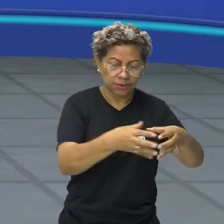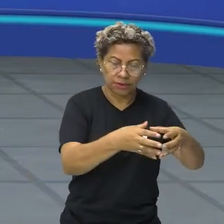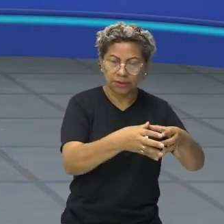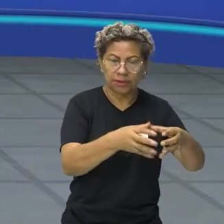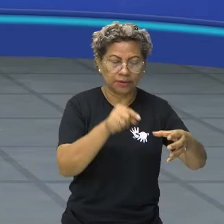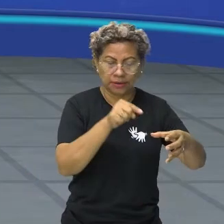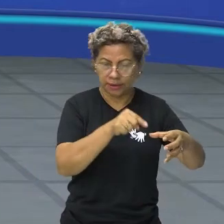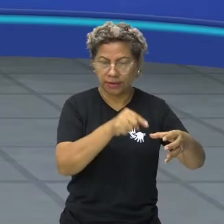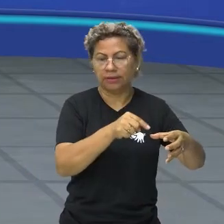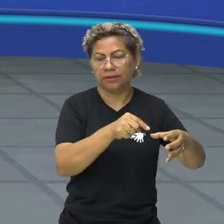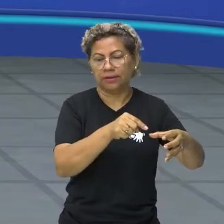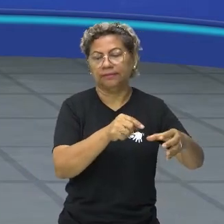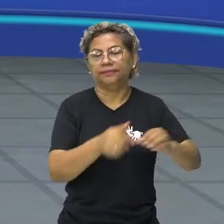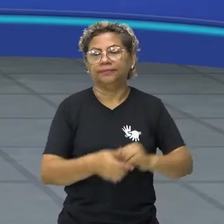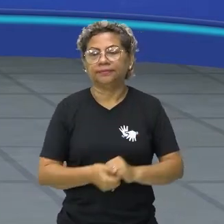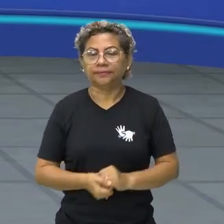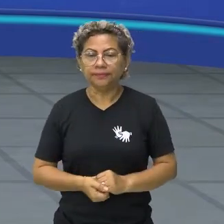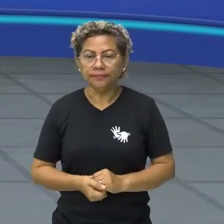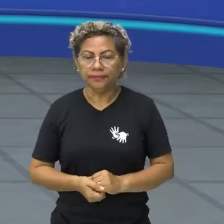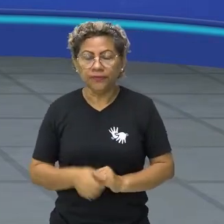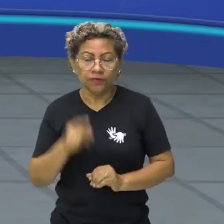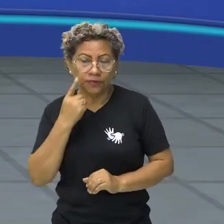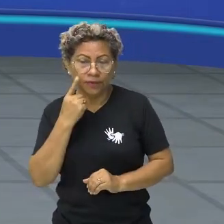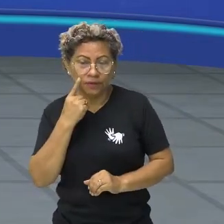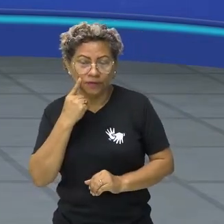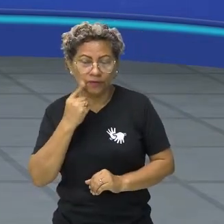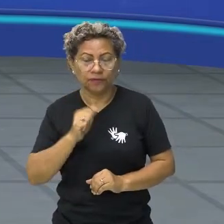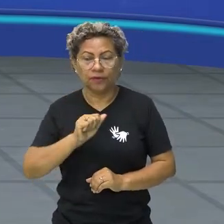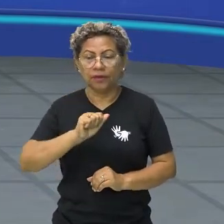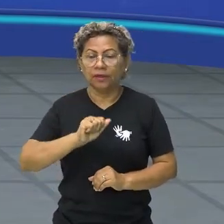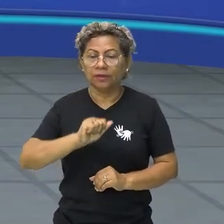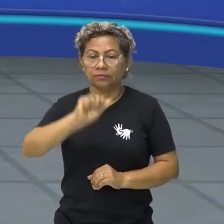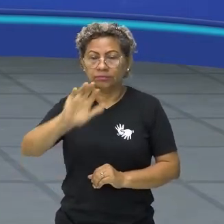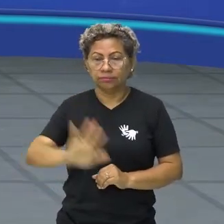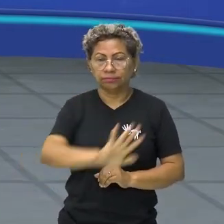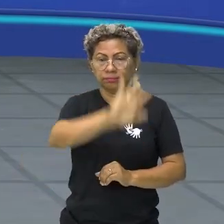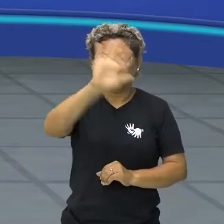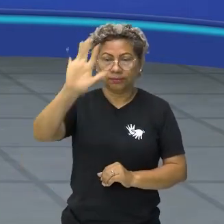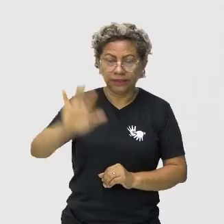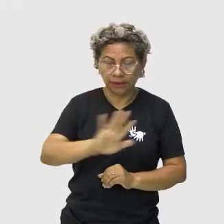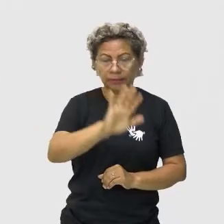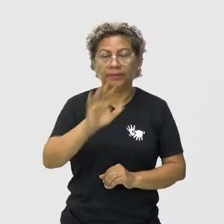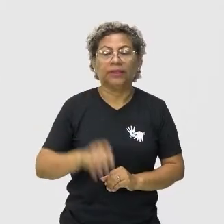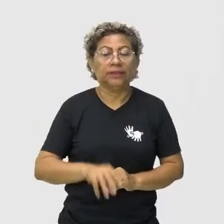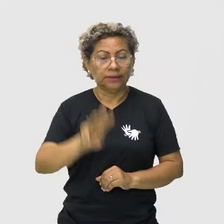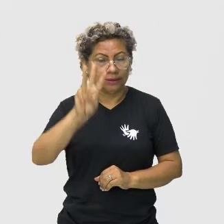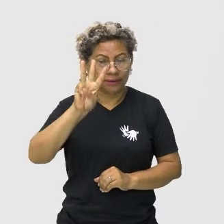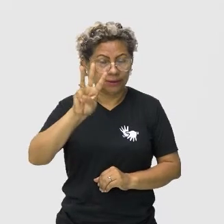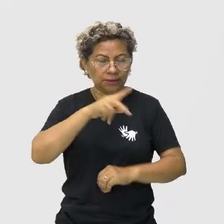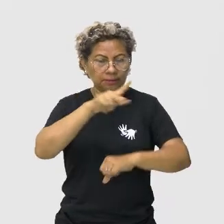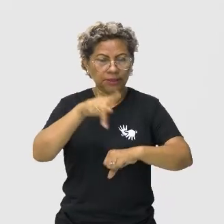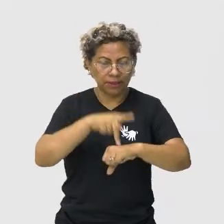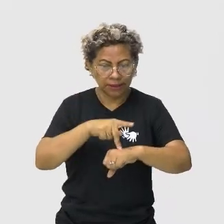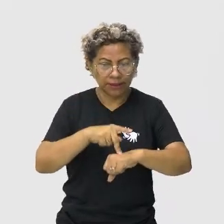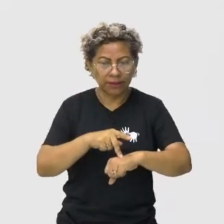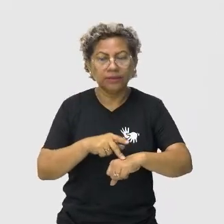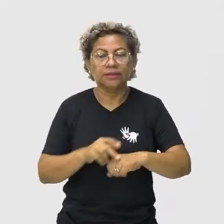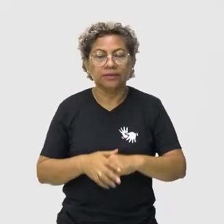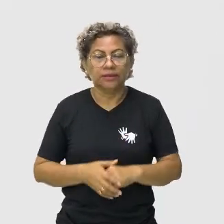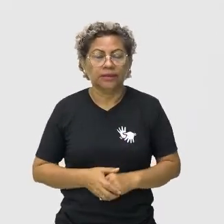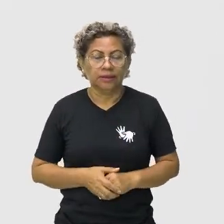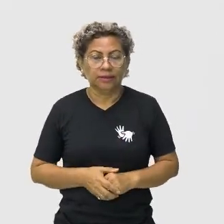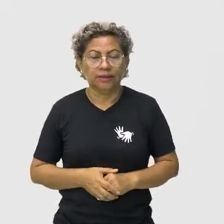através dos blocos econômicos. E neste mapa, vocês podem observar que esses três países aí, né, que vocês vão observar